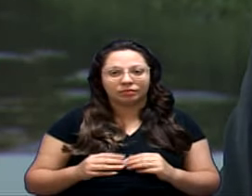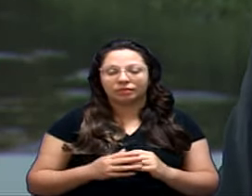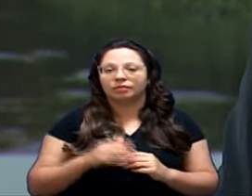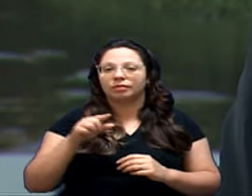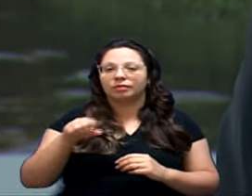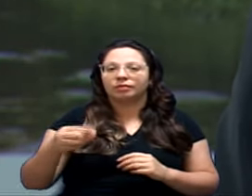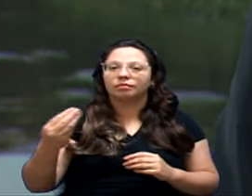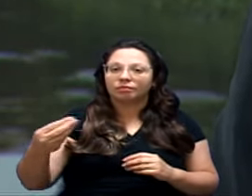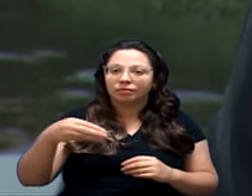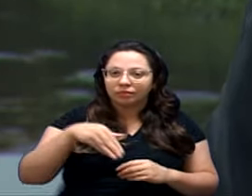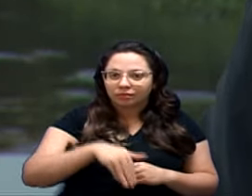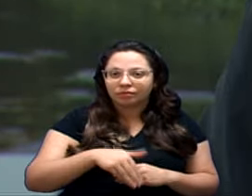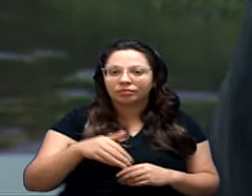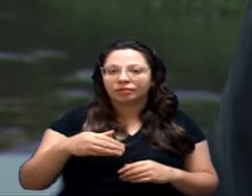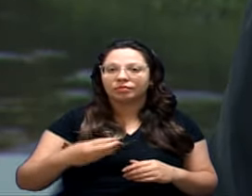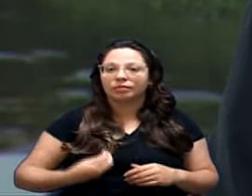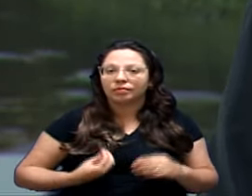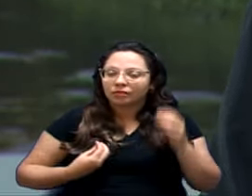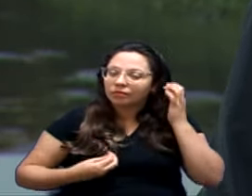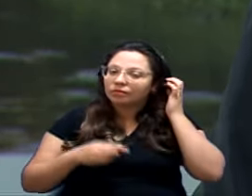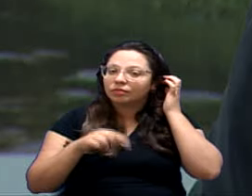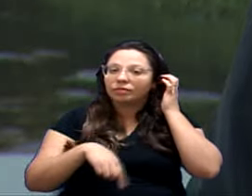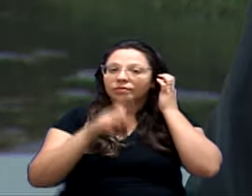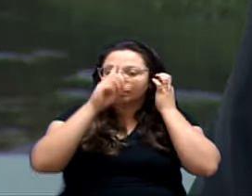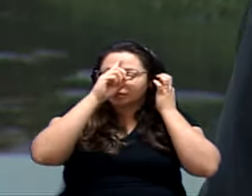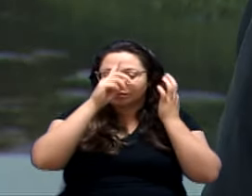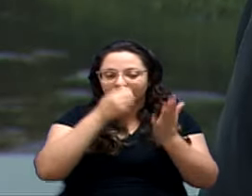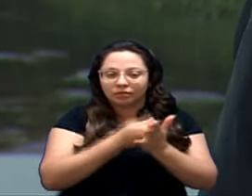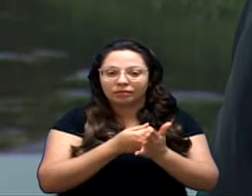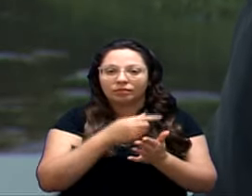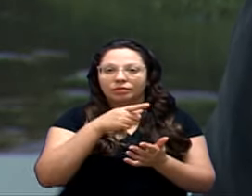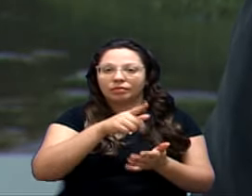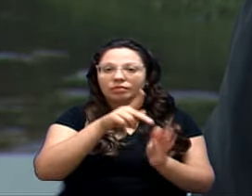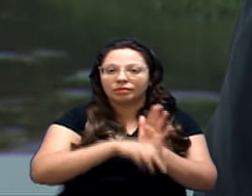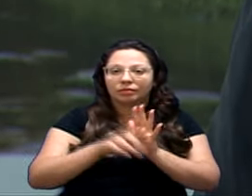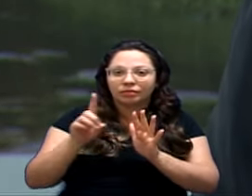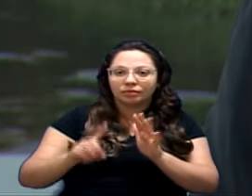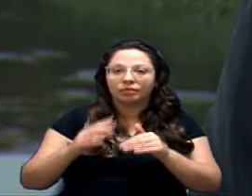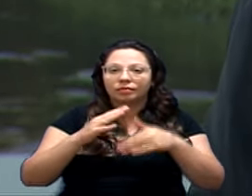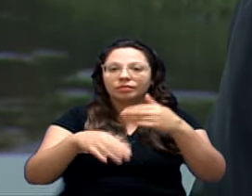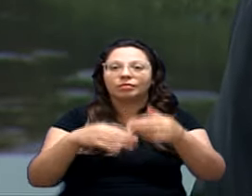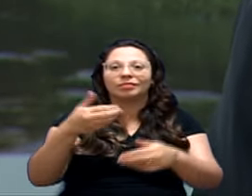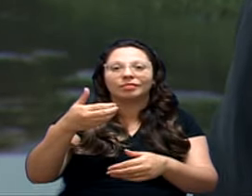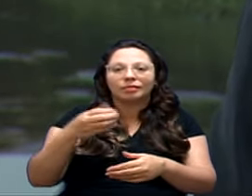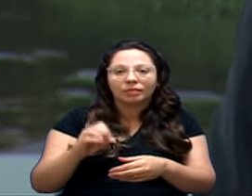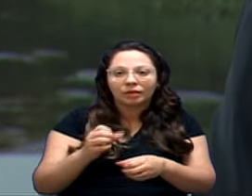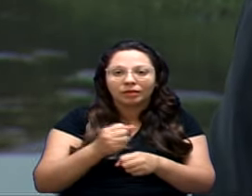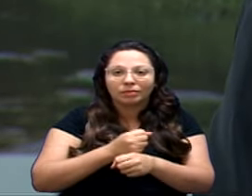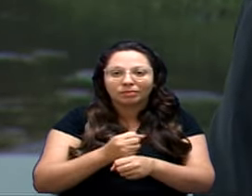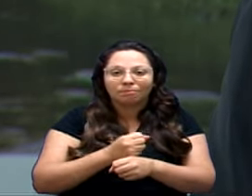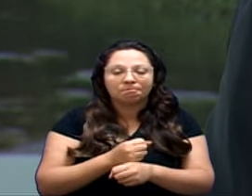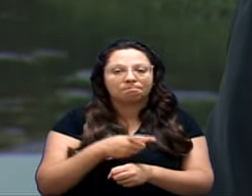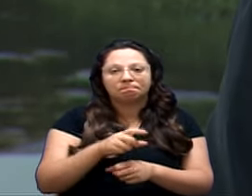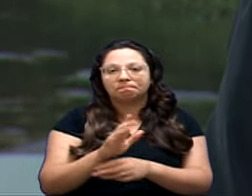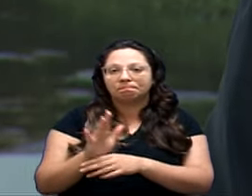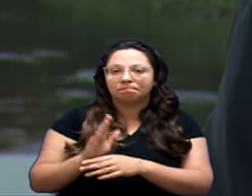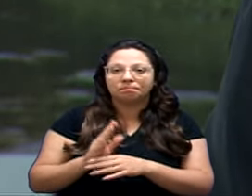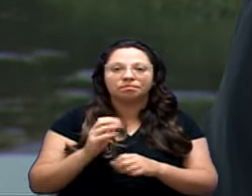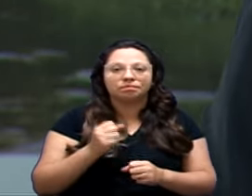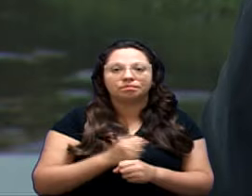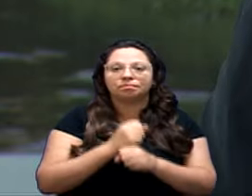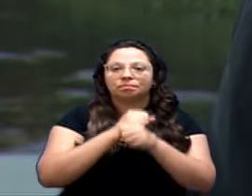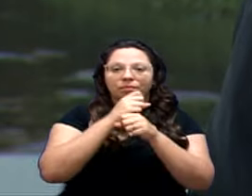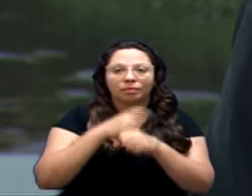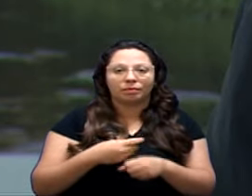pública como esta que vai definir o plano diretor da nossa cidade pelos próximos 10 anos você ajuda a construir uma Sorocaba que respeita e